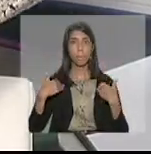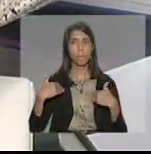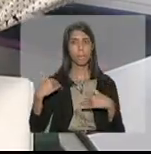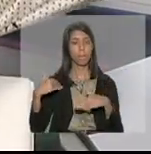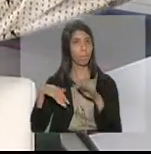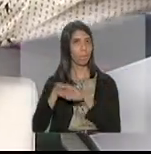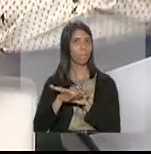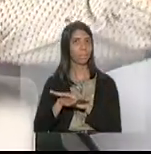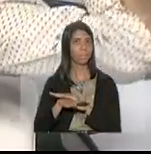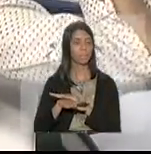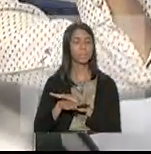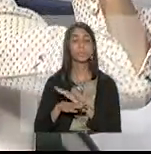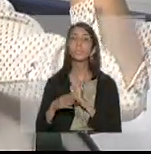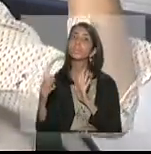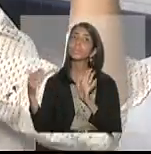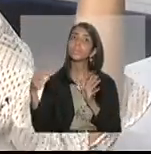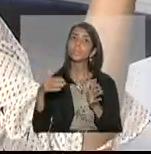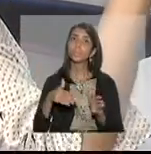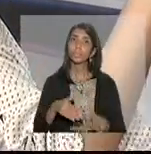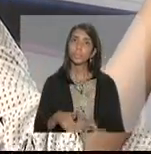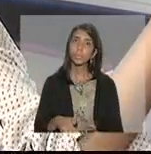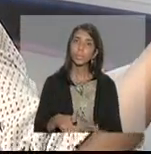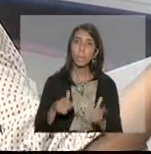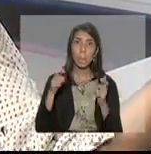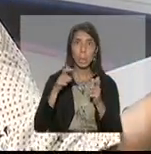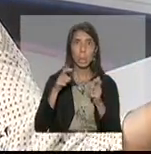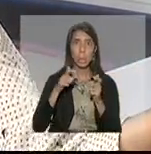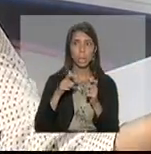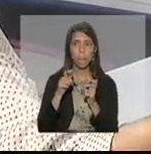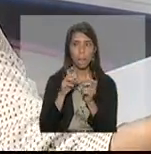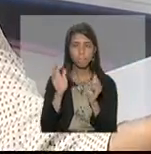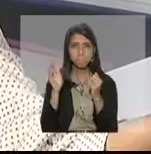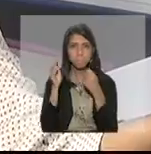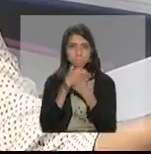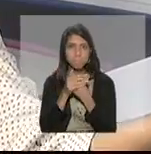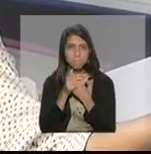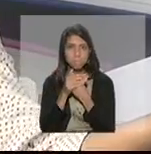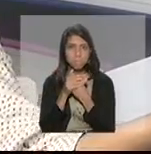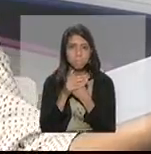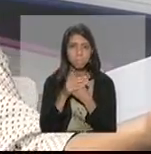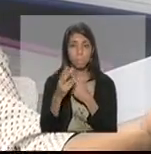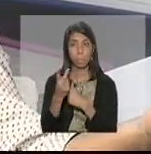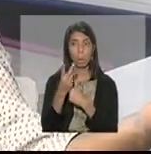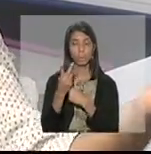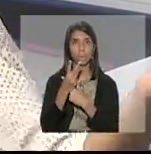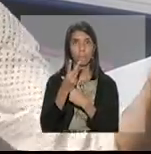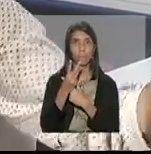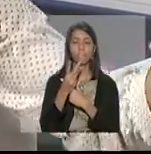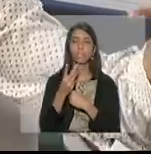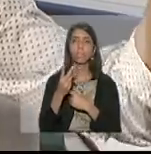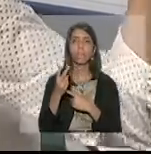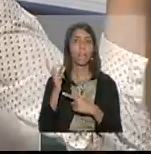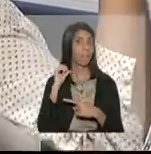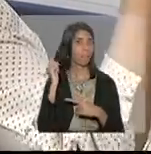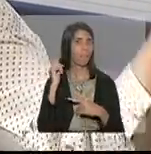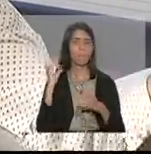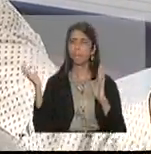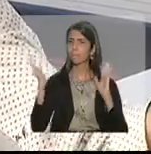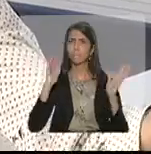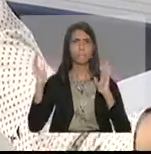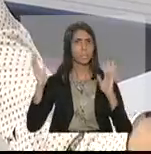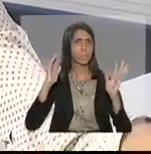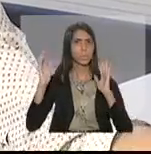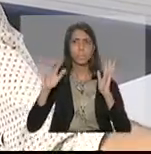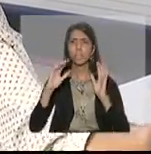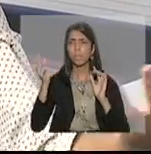cabeleiras. Olha. Quando elas chegavam nos refúgios abertos da selva, sacudiam seus